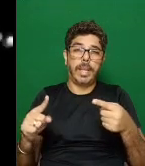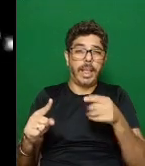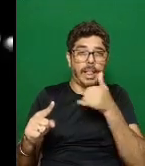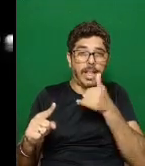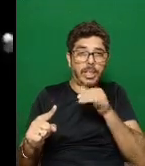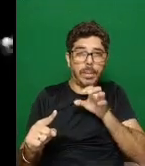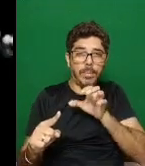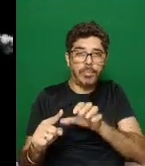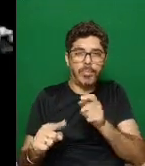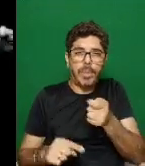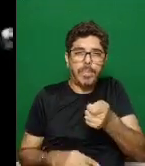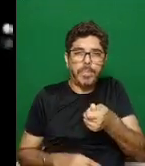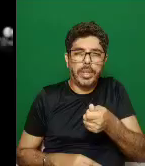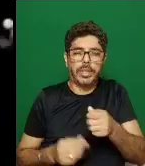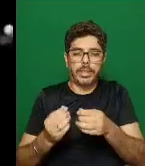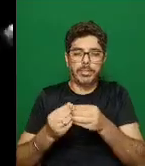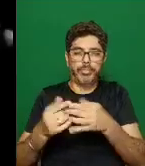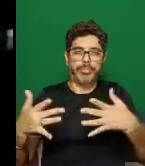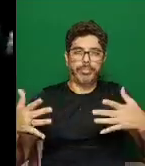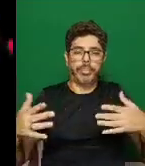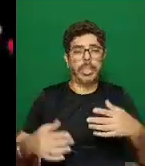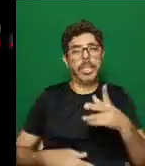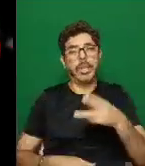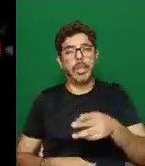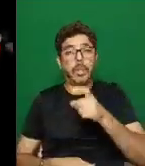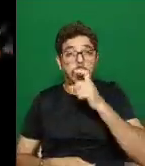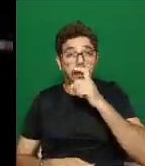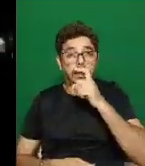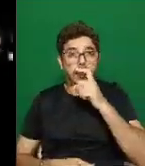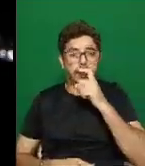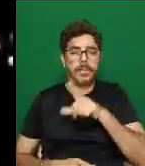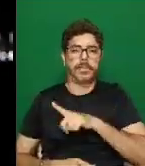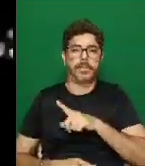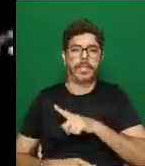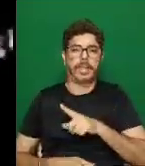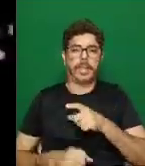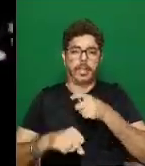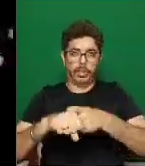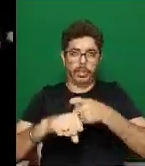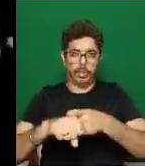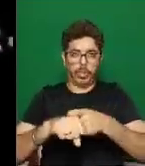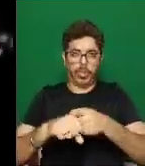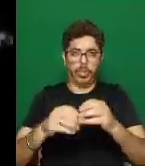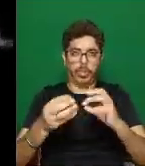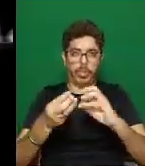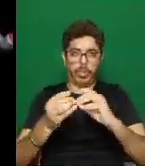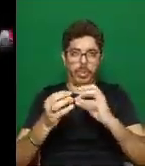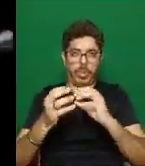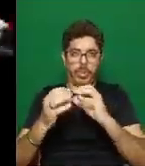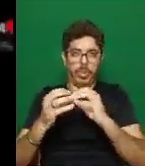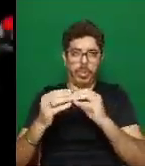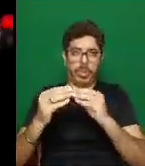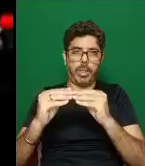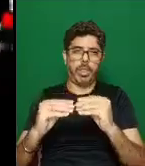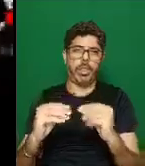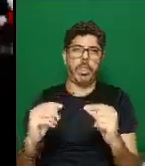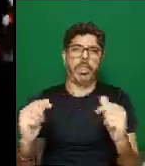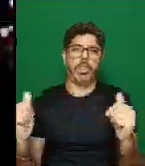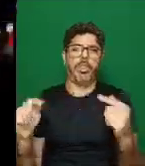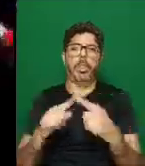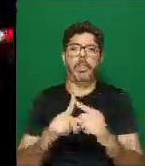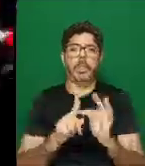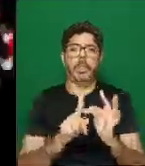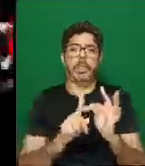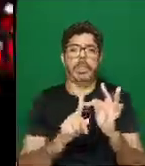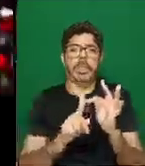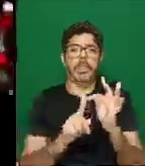térmica. Isso é o que ocorre com o gelo, por exemplo, cujo estado físico é estabilizado por ligações de hidrogênio, mas que derrete facilmente a uma